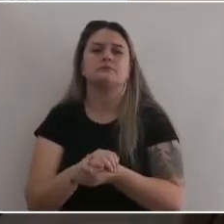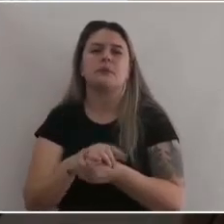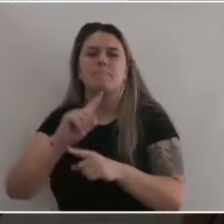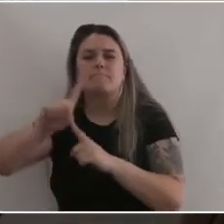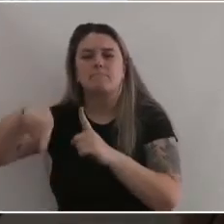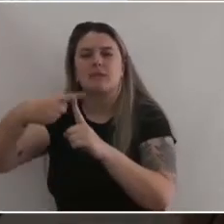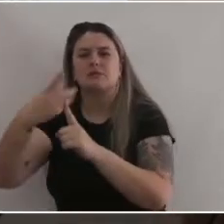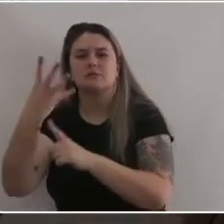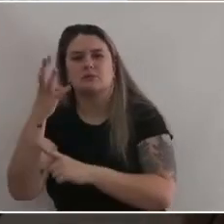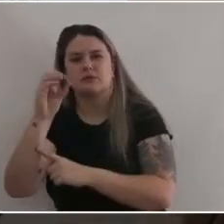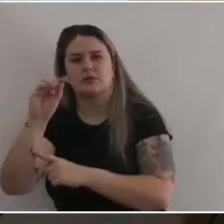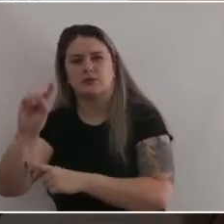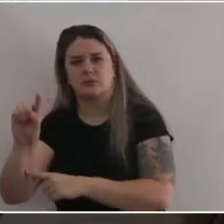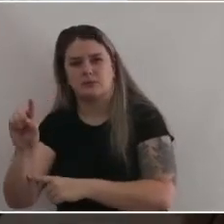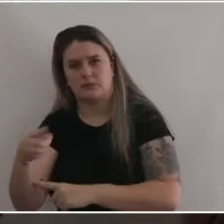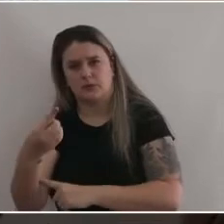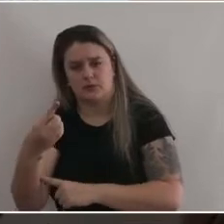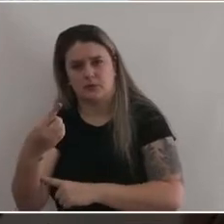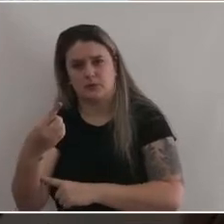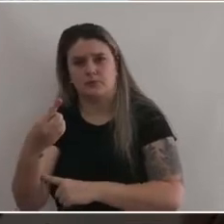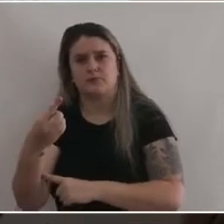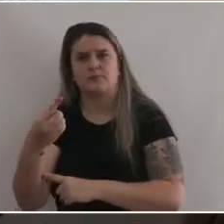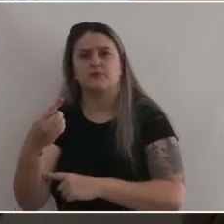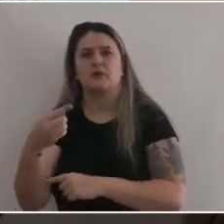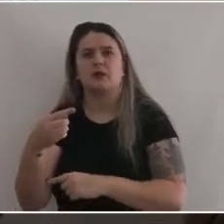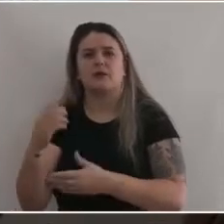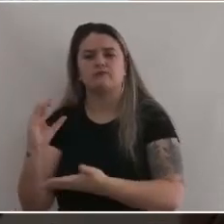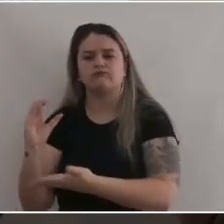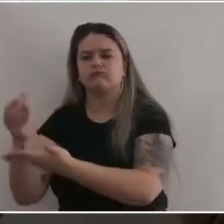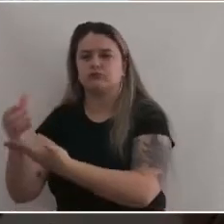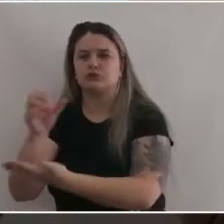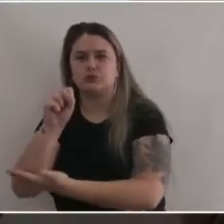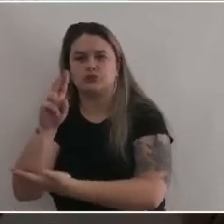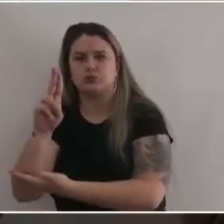mais 40.000. Para o SUAS,